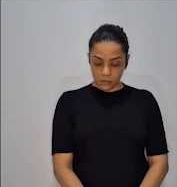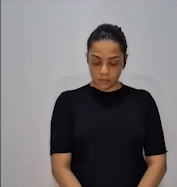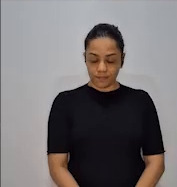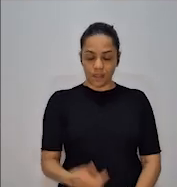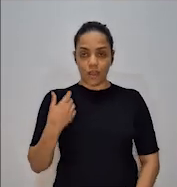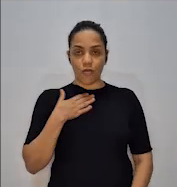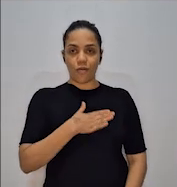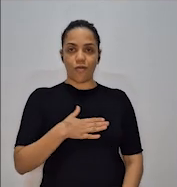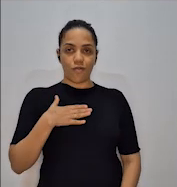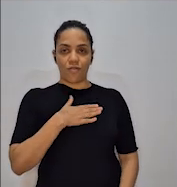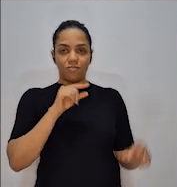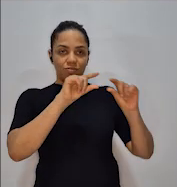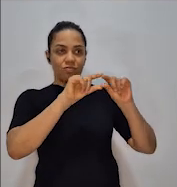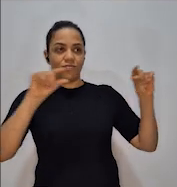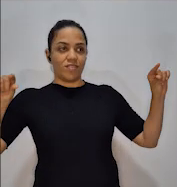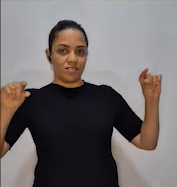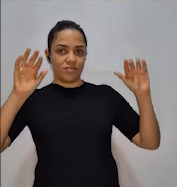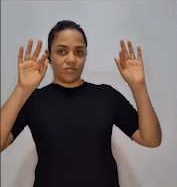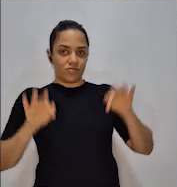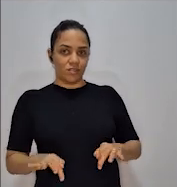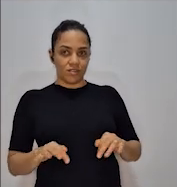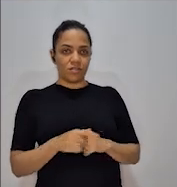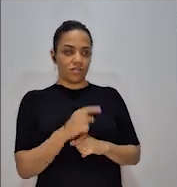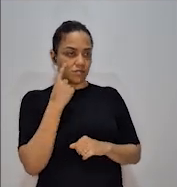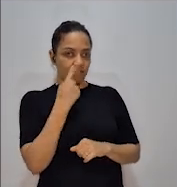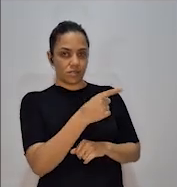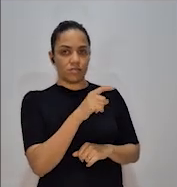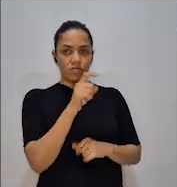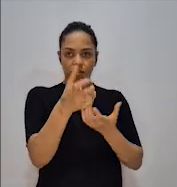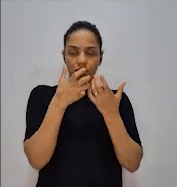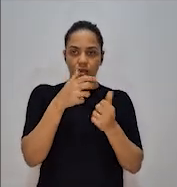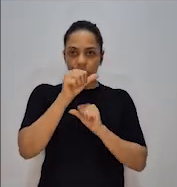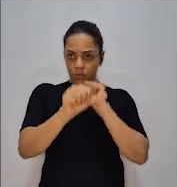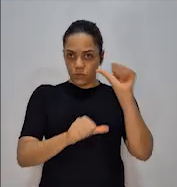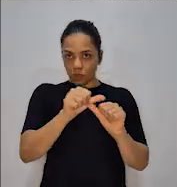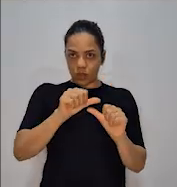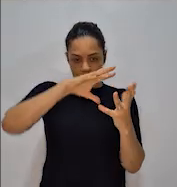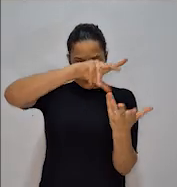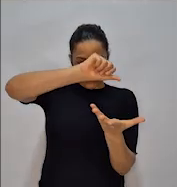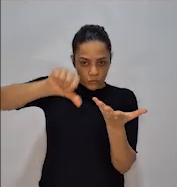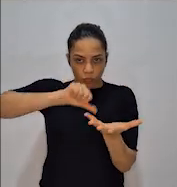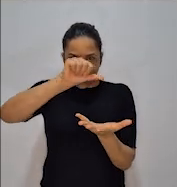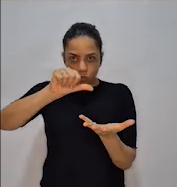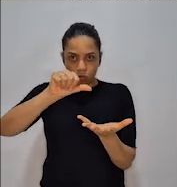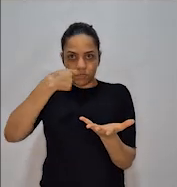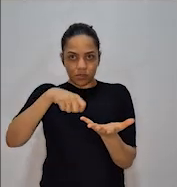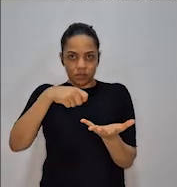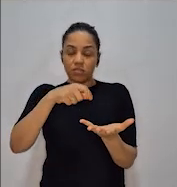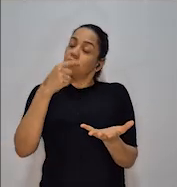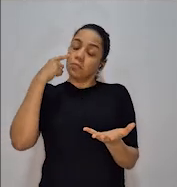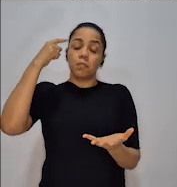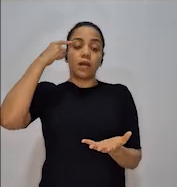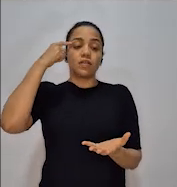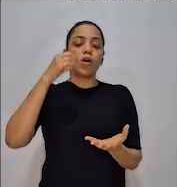Gosto muito dessa frase final do vídeo que ela fala que se a gente quer mudar o mundo, a gente precisa mudar a forma que o mundo